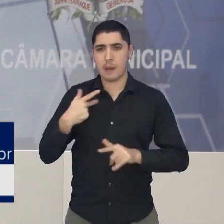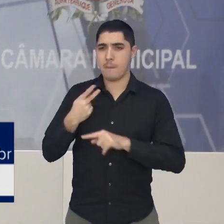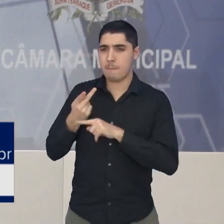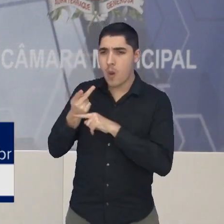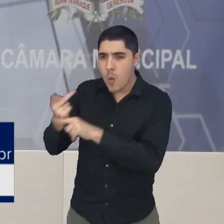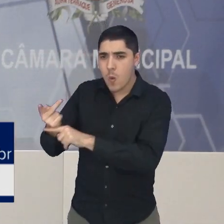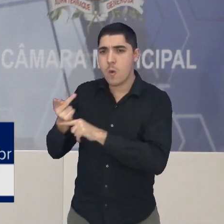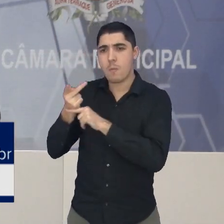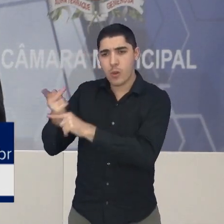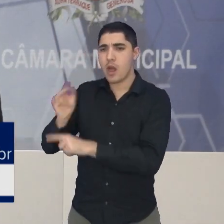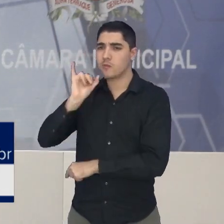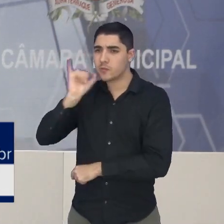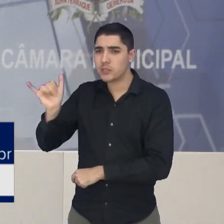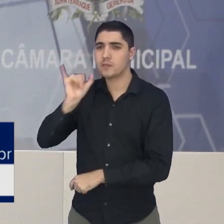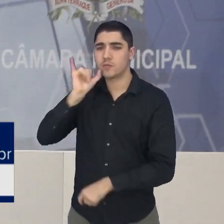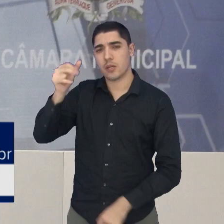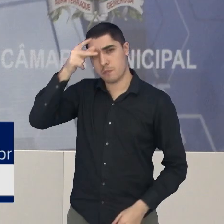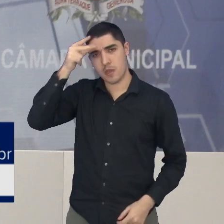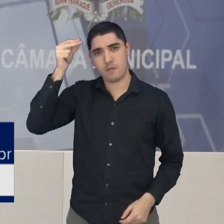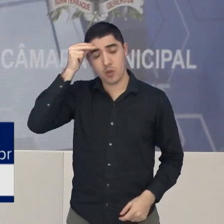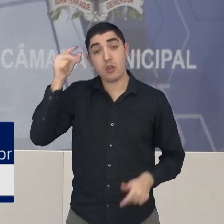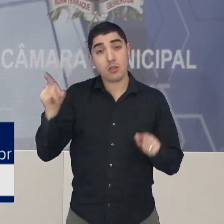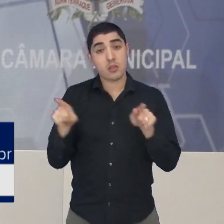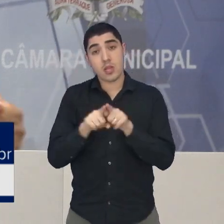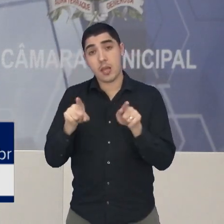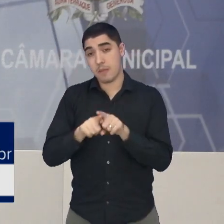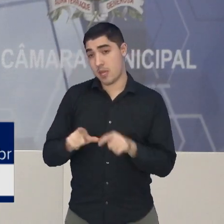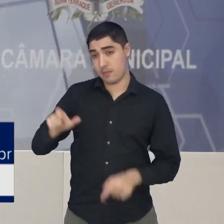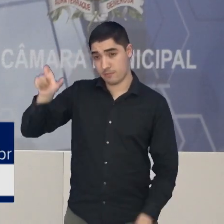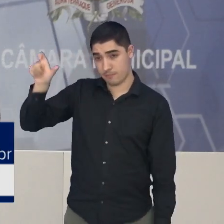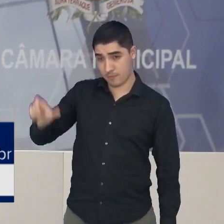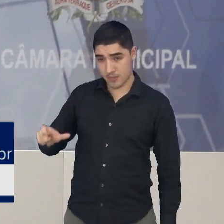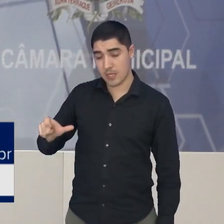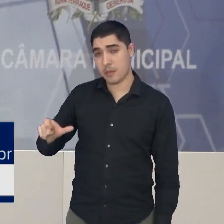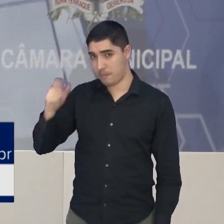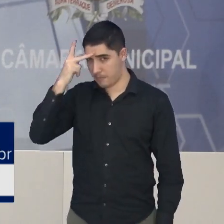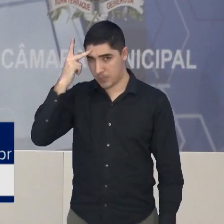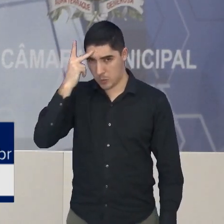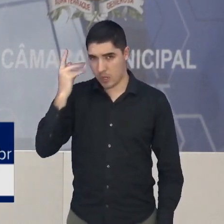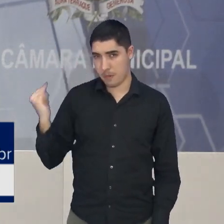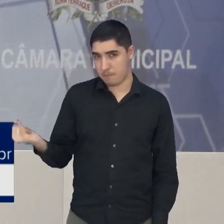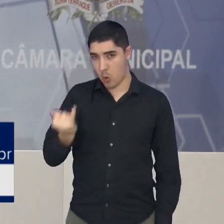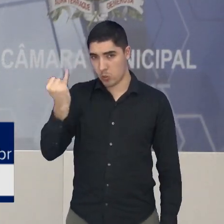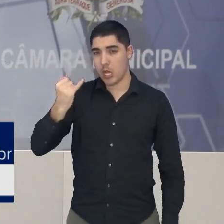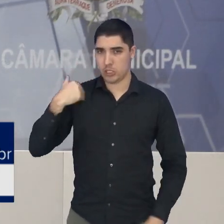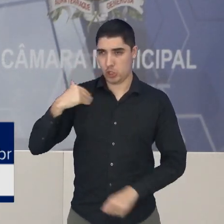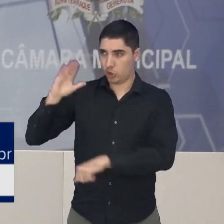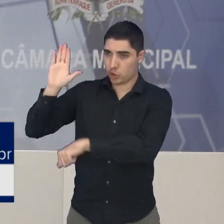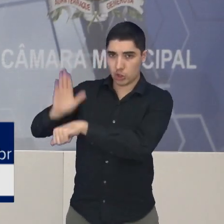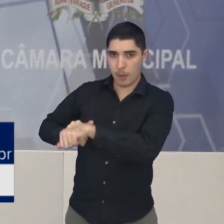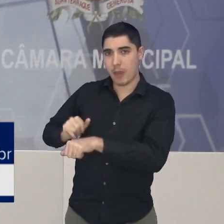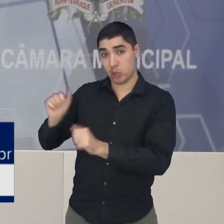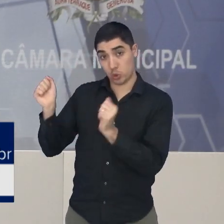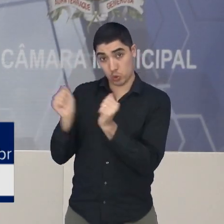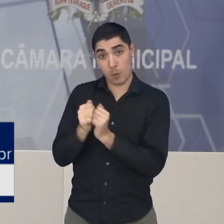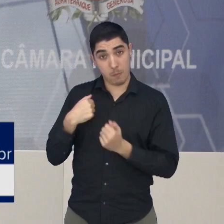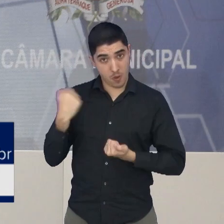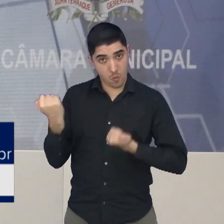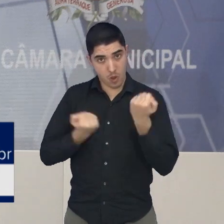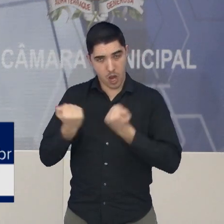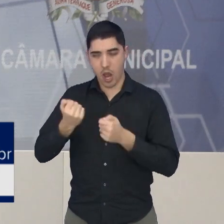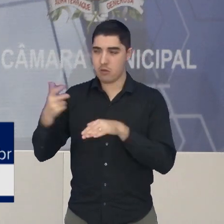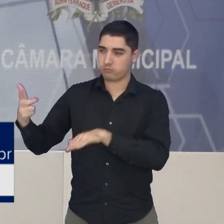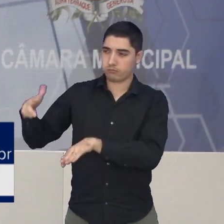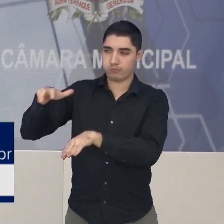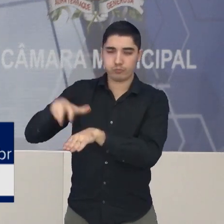governo, até peguei uma pessoa importante dentro do governo, falei, entra aqui no carro que eu vou te levar em alguns